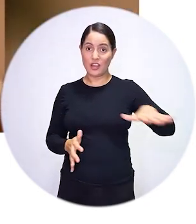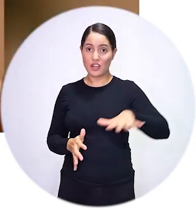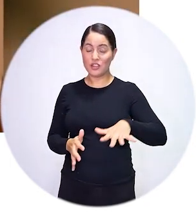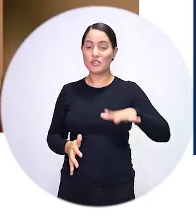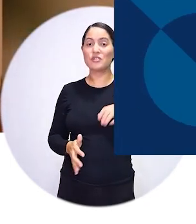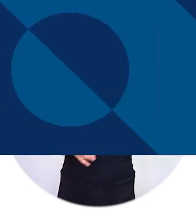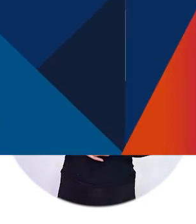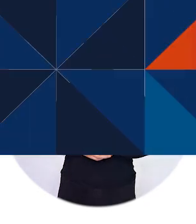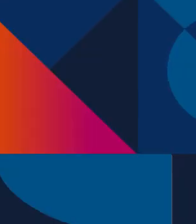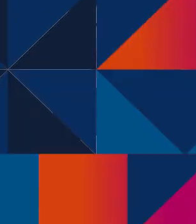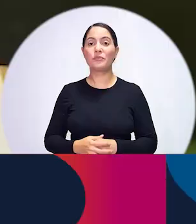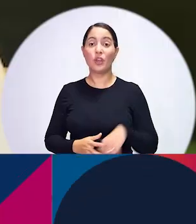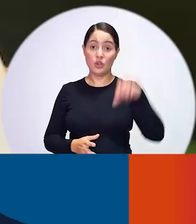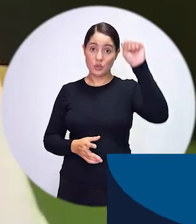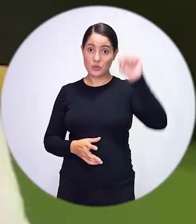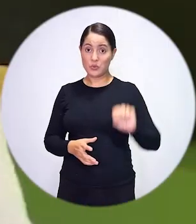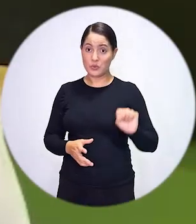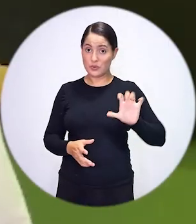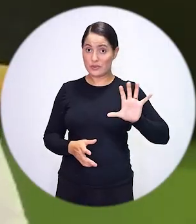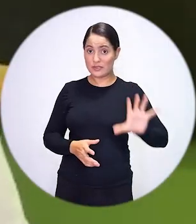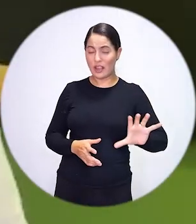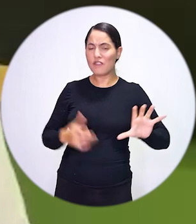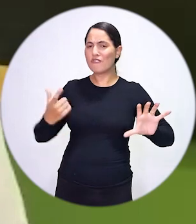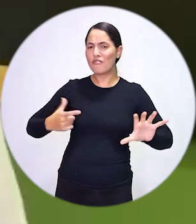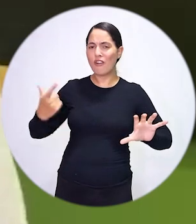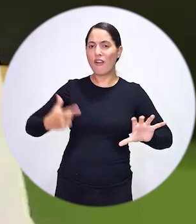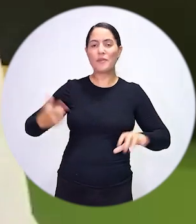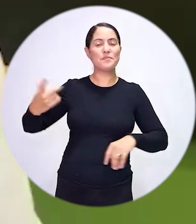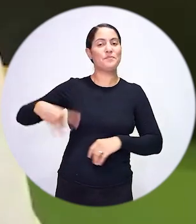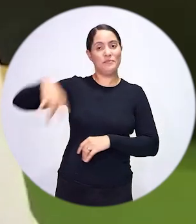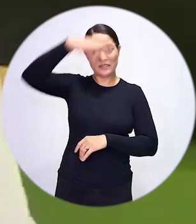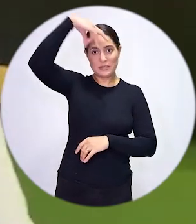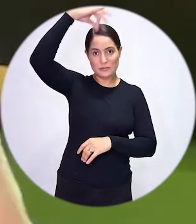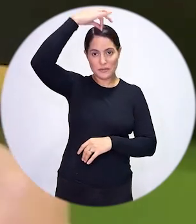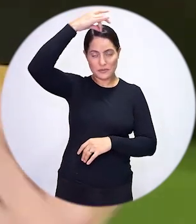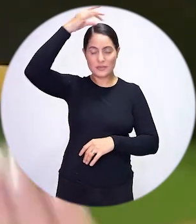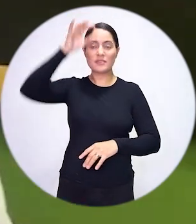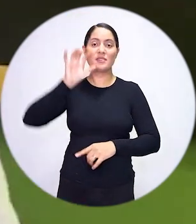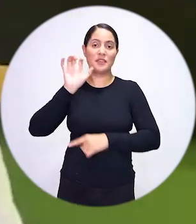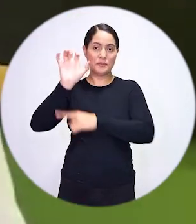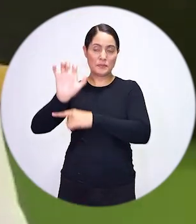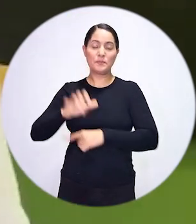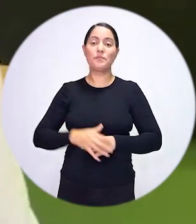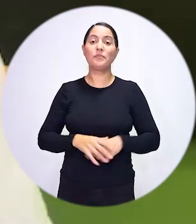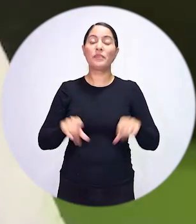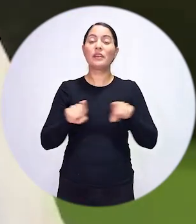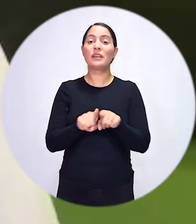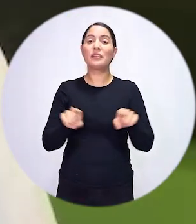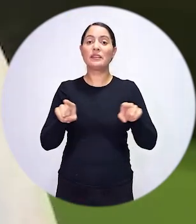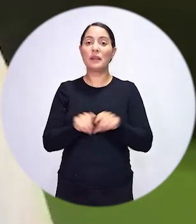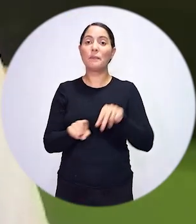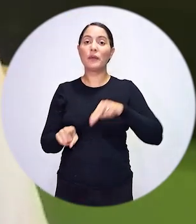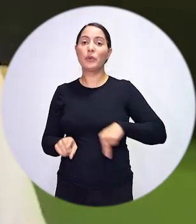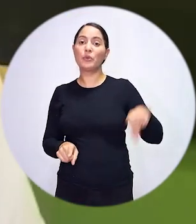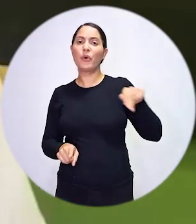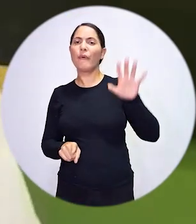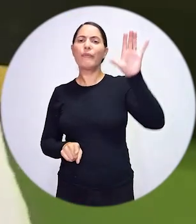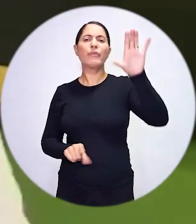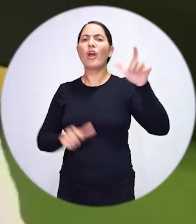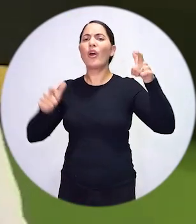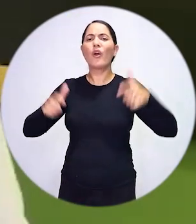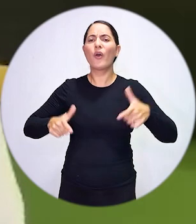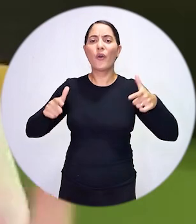iniciamos pela etapa Sudeste, na OAB Espírito Santo, depois nós fomos para a etapa Nordeste, em que